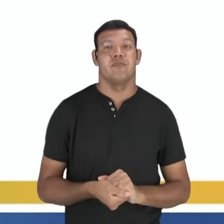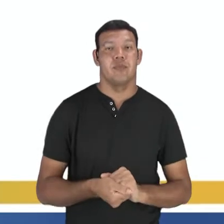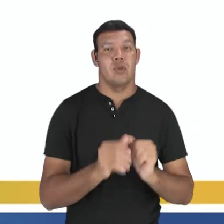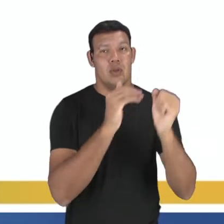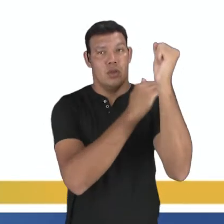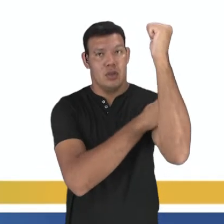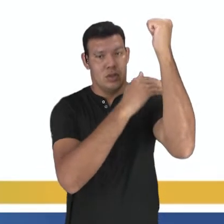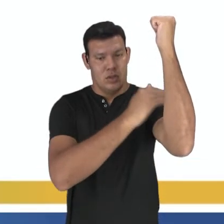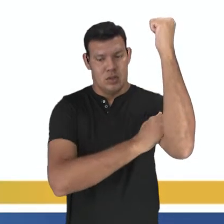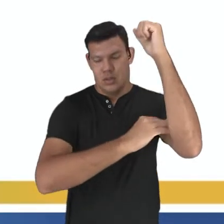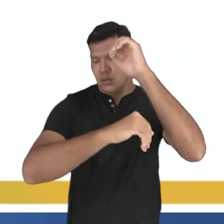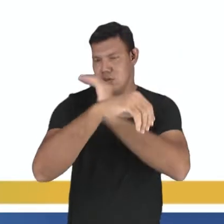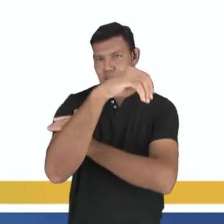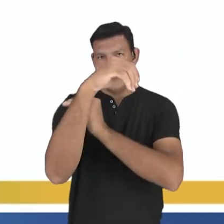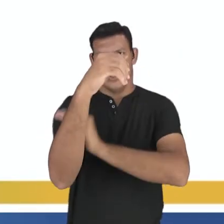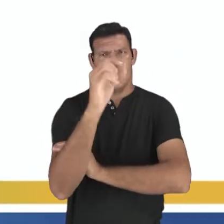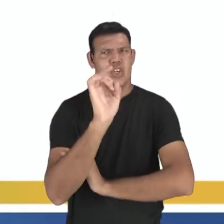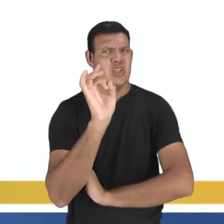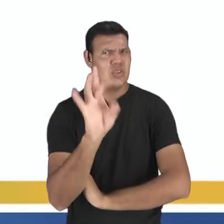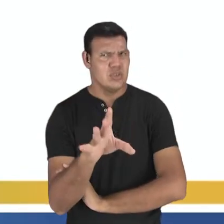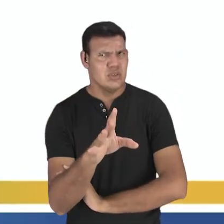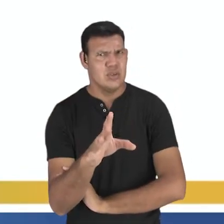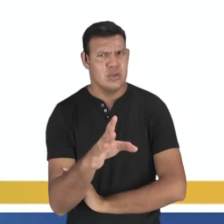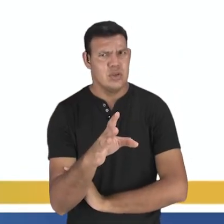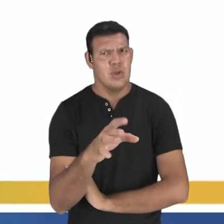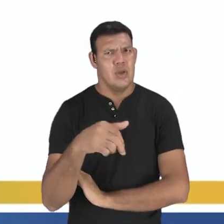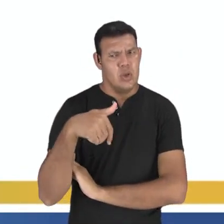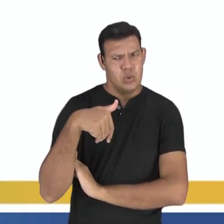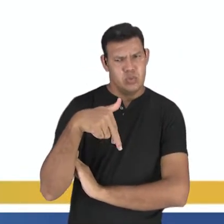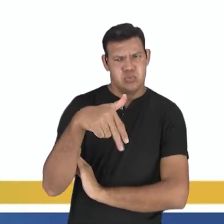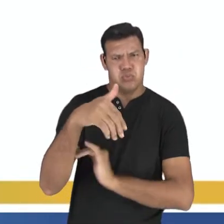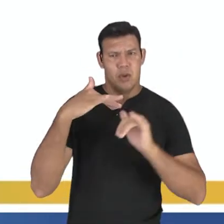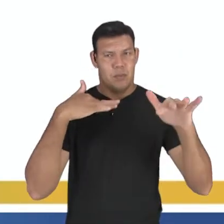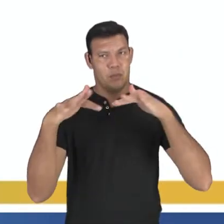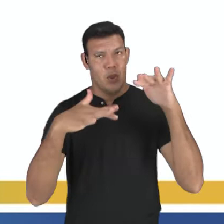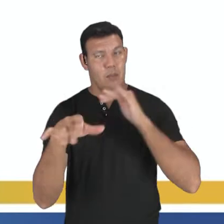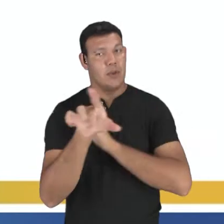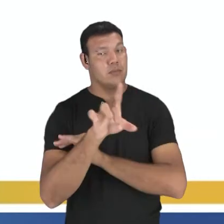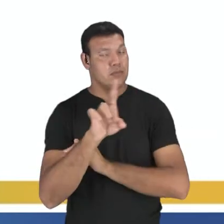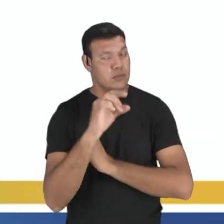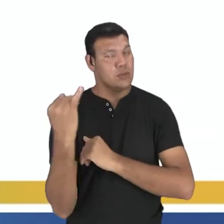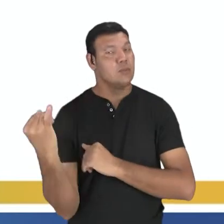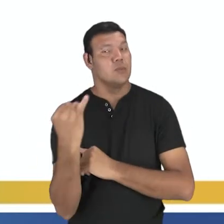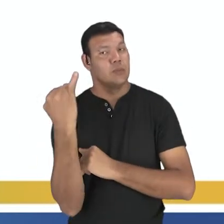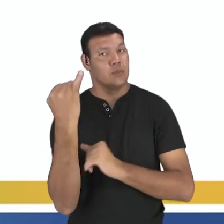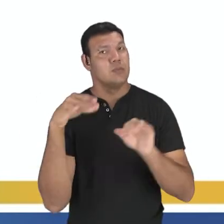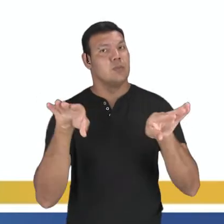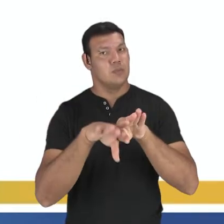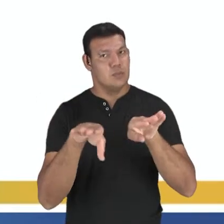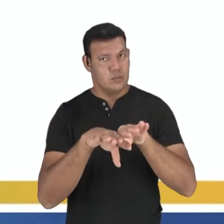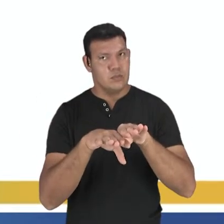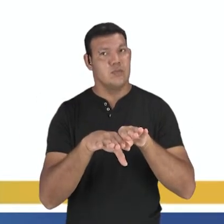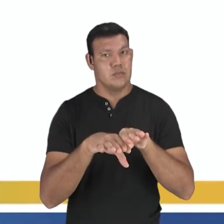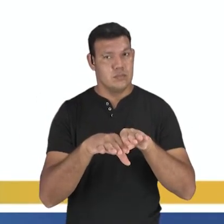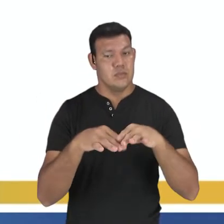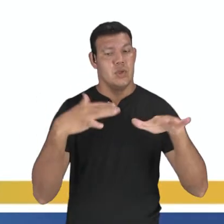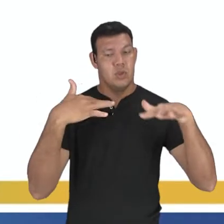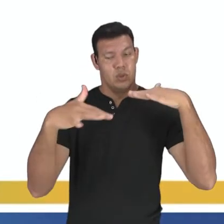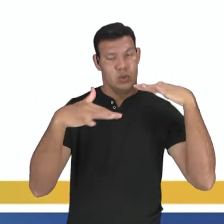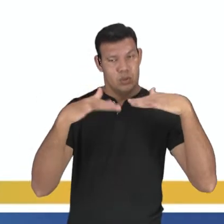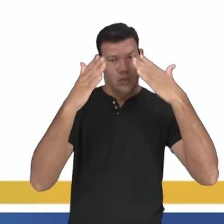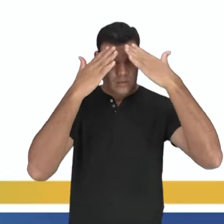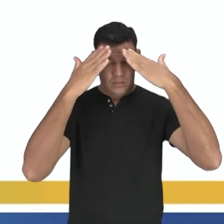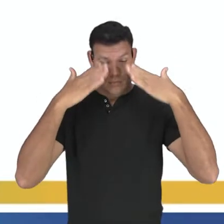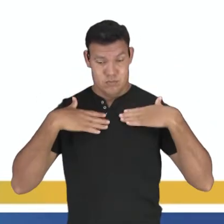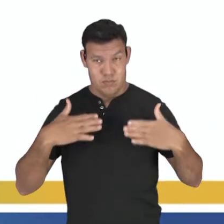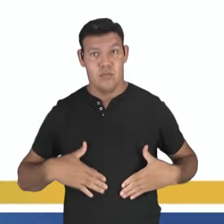eles não vão atuar somente sobre essa questão da nossa locomoção. Ele também vai ser importante aí, né? Além dessa questão da movimentação do